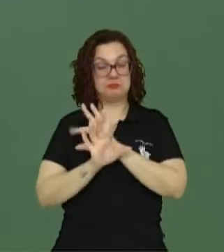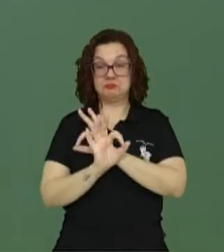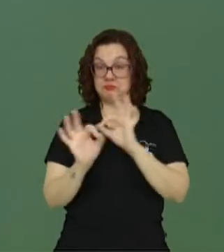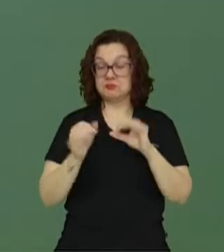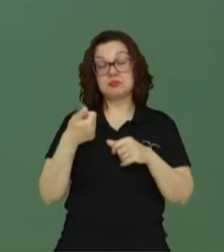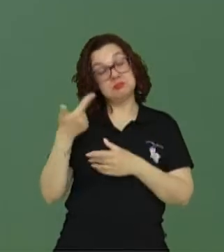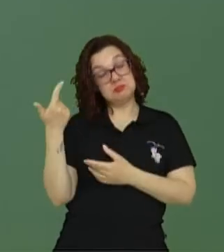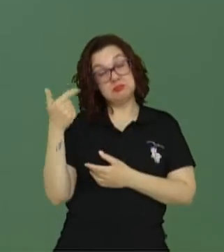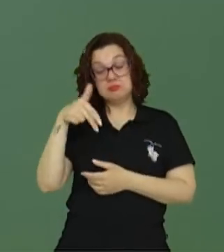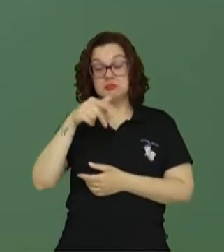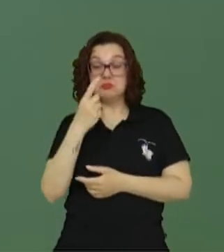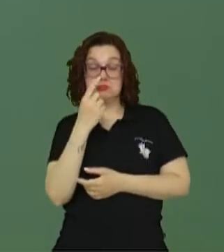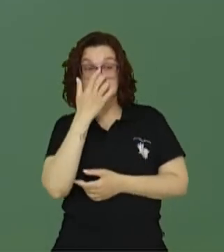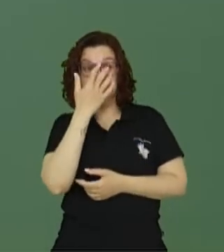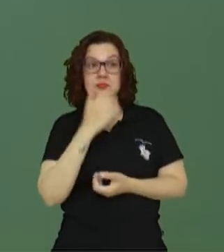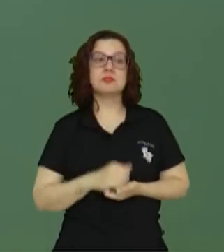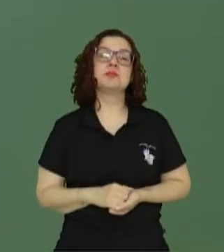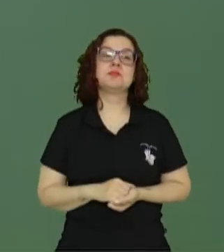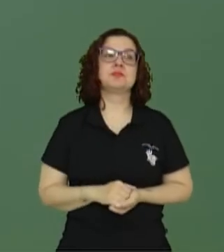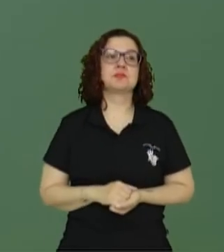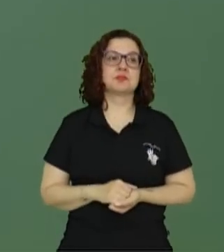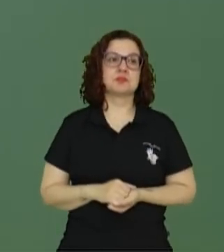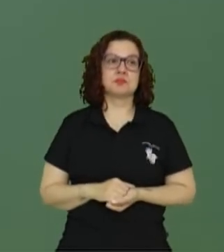a 1. Vamos lá.